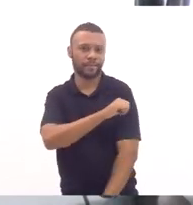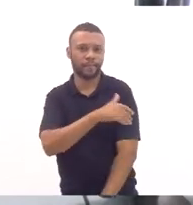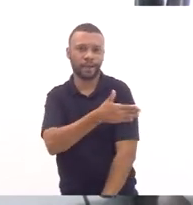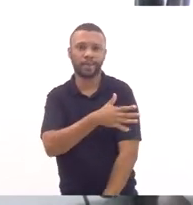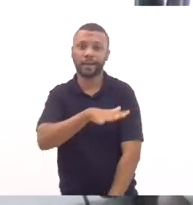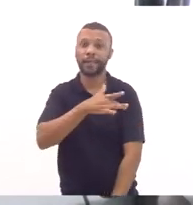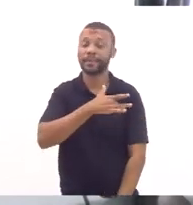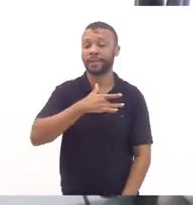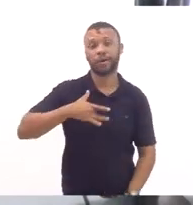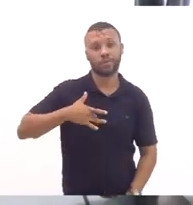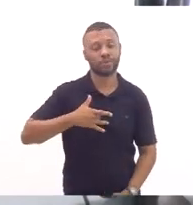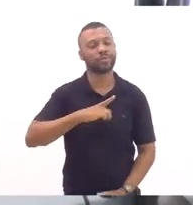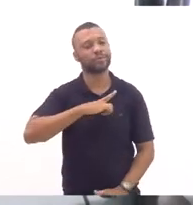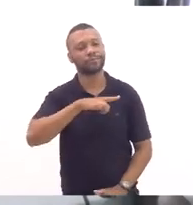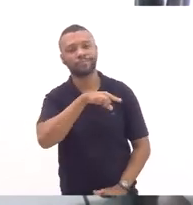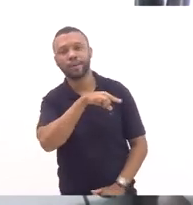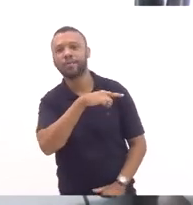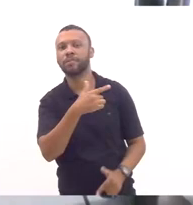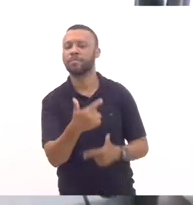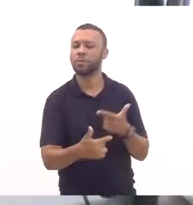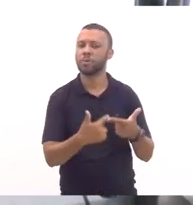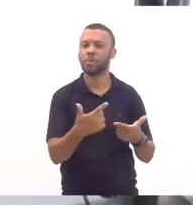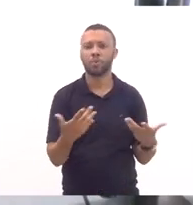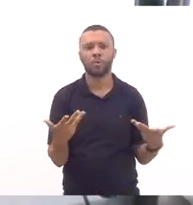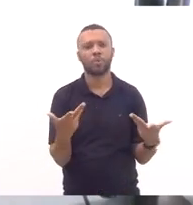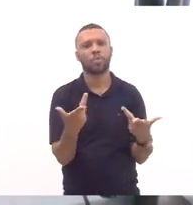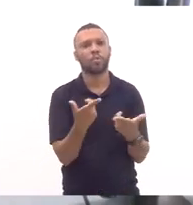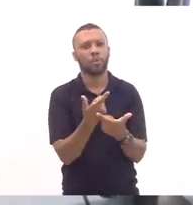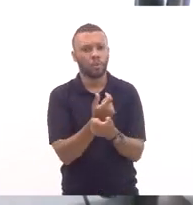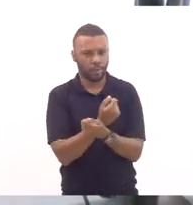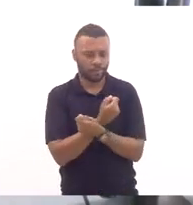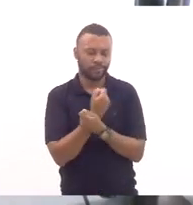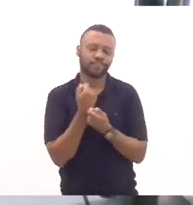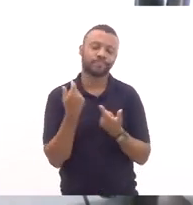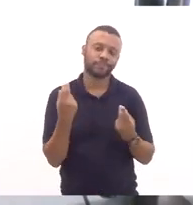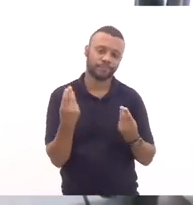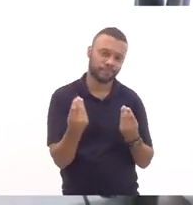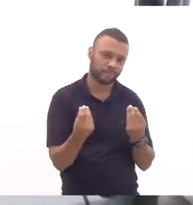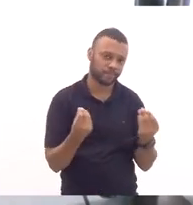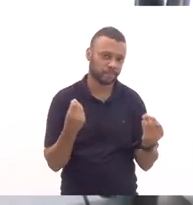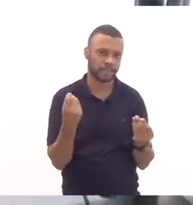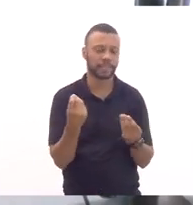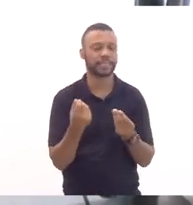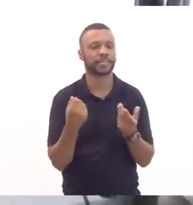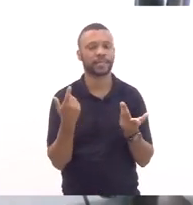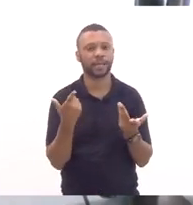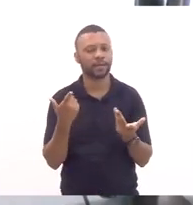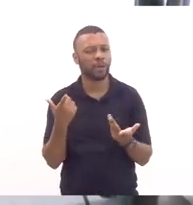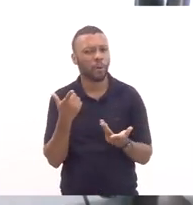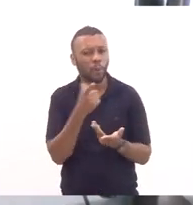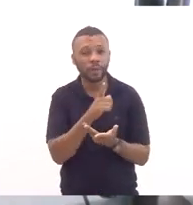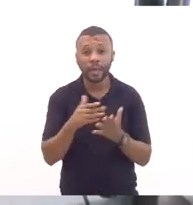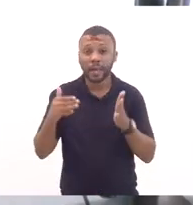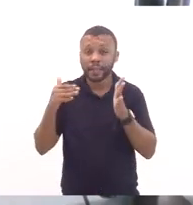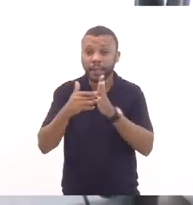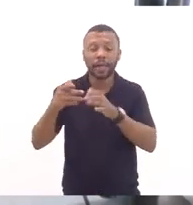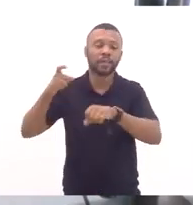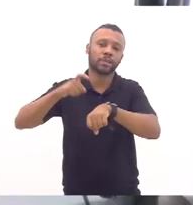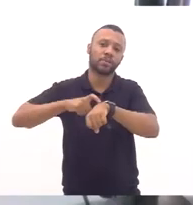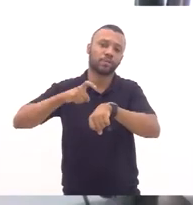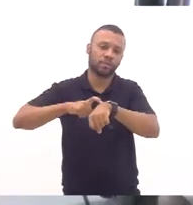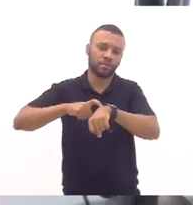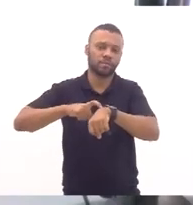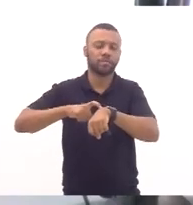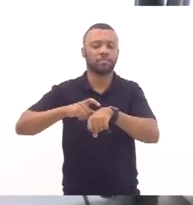de saúde, aí, que tiveram atuação brilhante e nada mais que e chegar até esse dia aí que